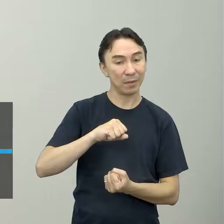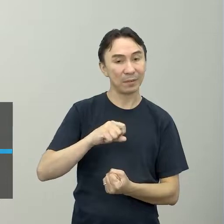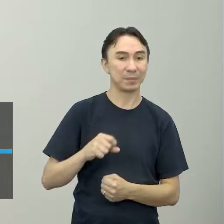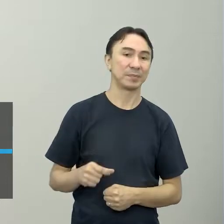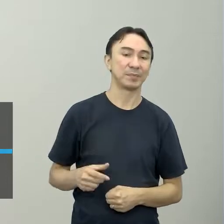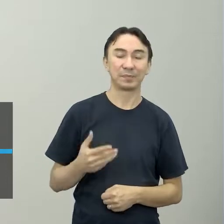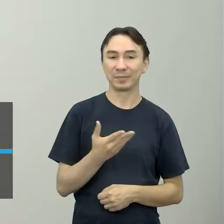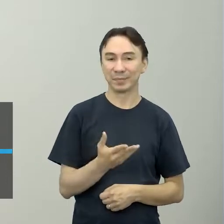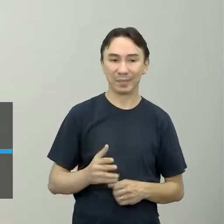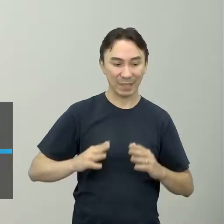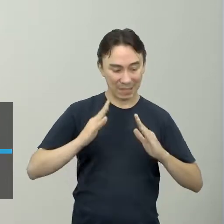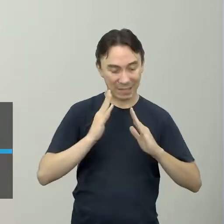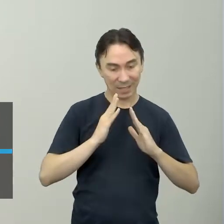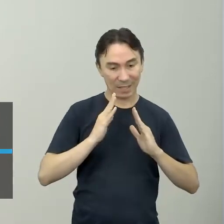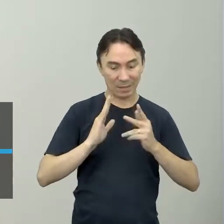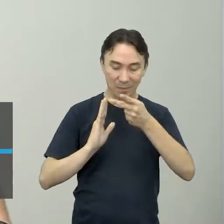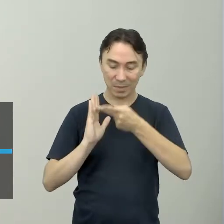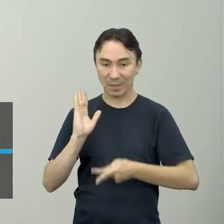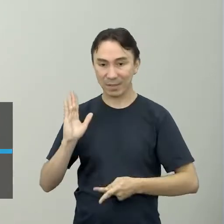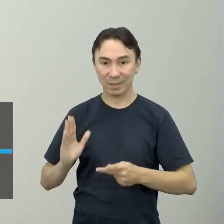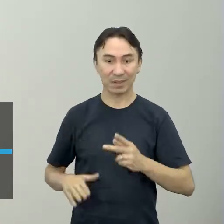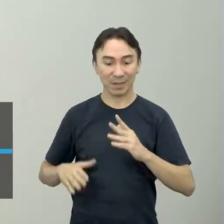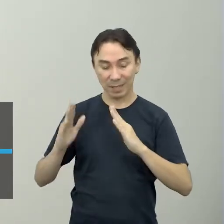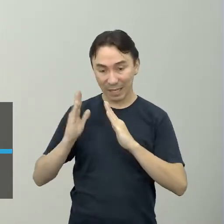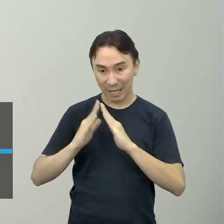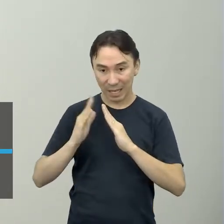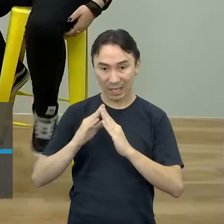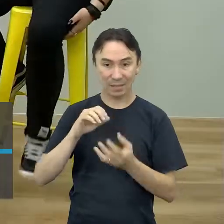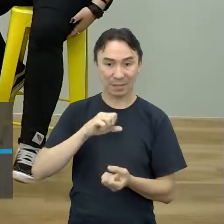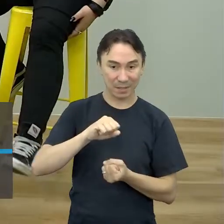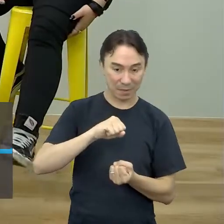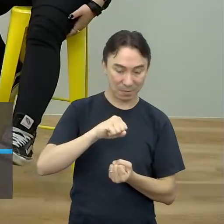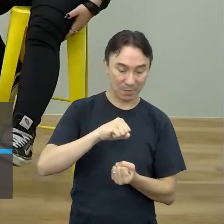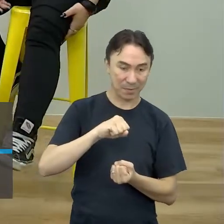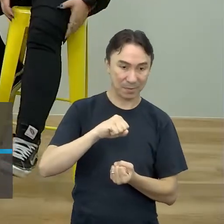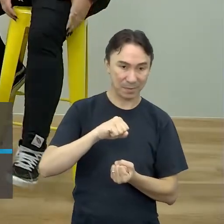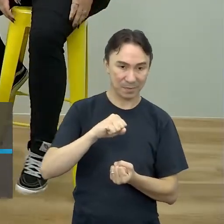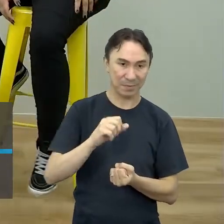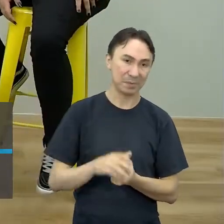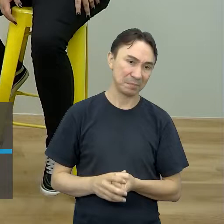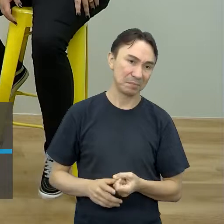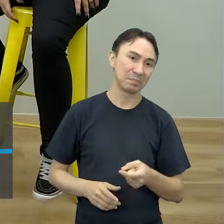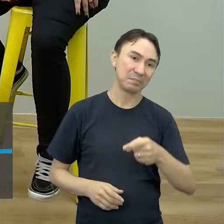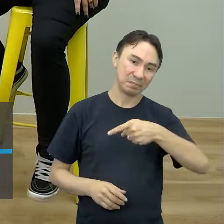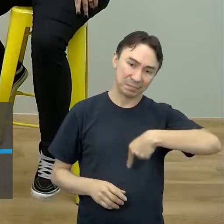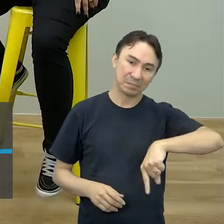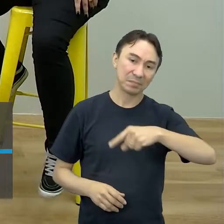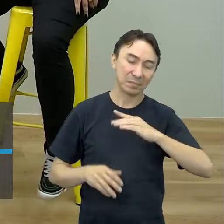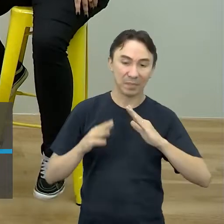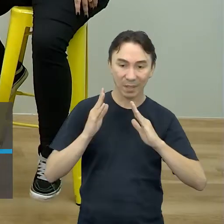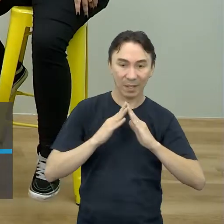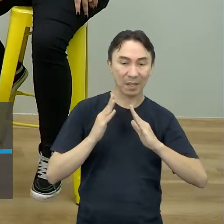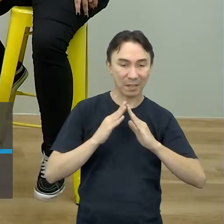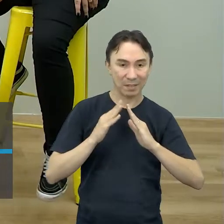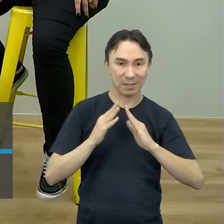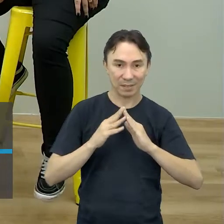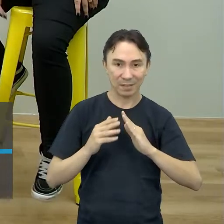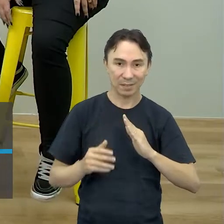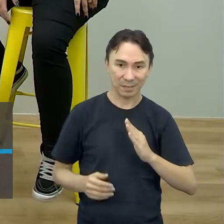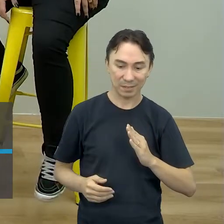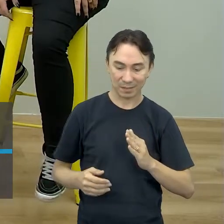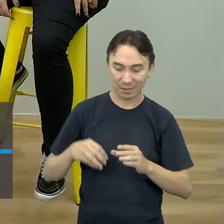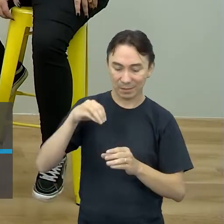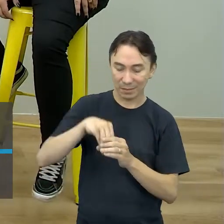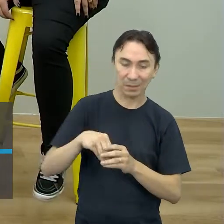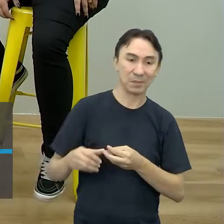Casa Sustentável, mas a gente também precisa ser sustentável para pensar numa casa sustentável. Exato. A gente mora na casa, então tem que ter os hábitos sustentáveis para uma coisa levar a outra,